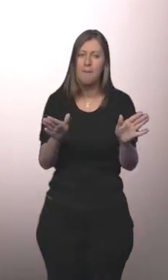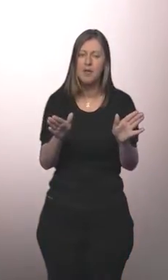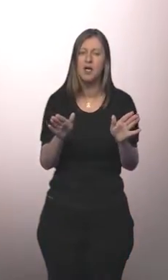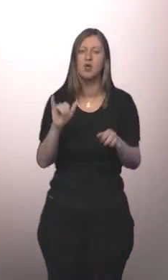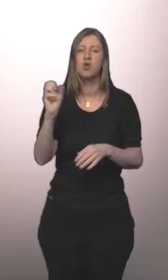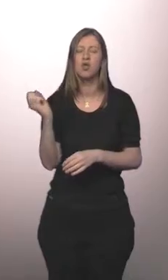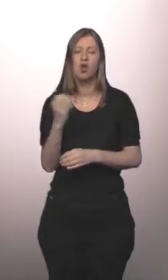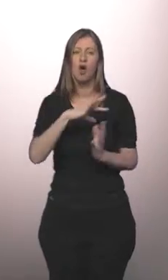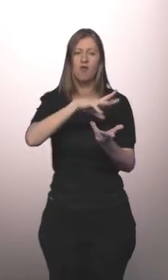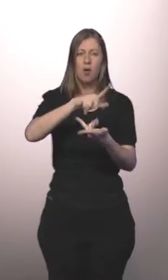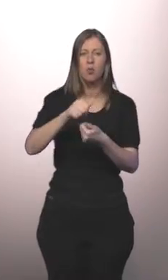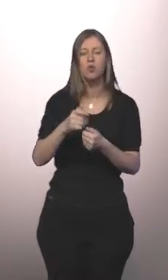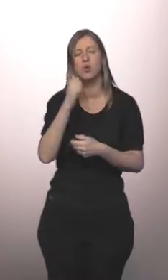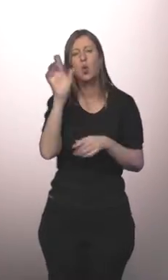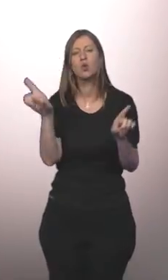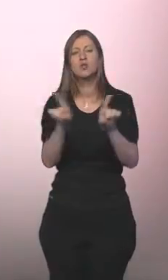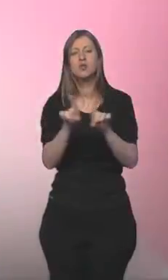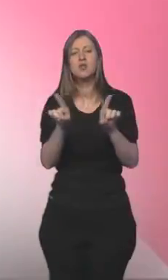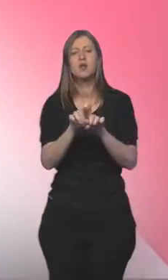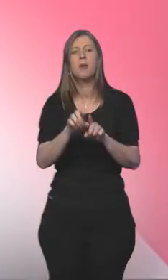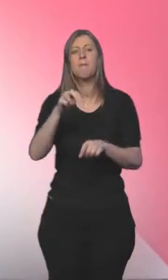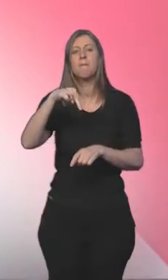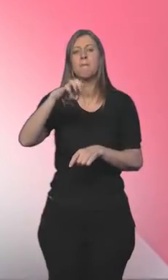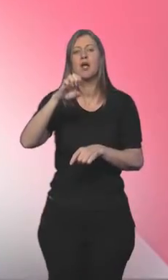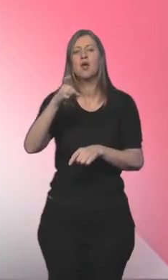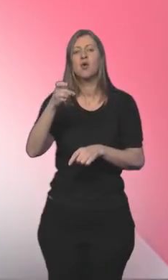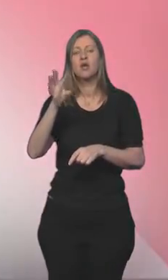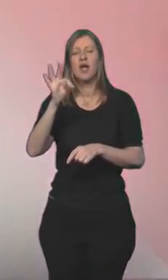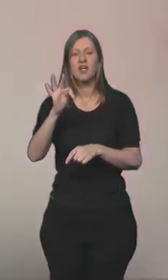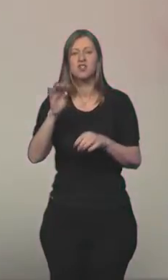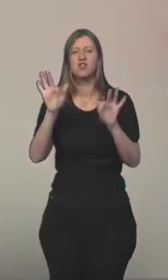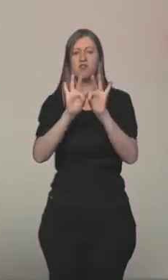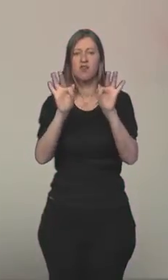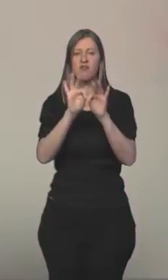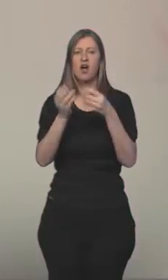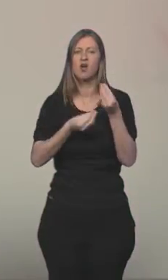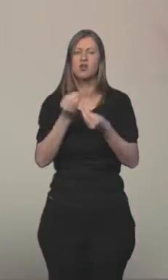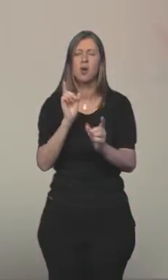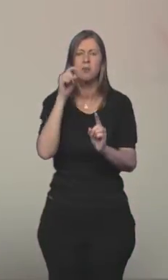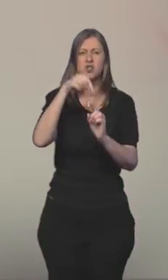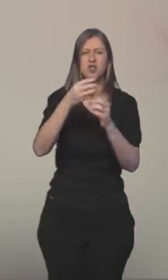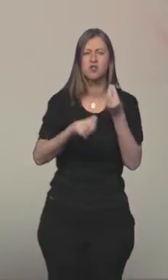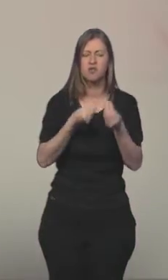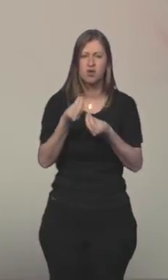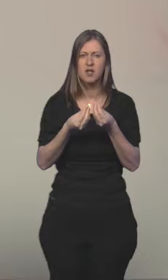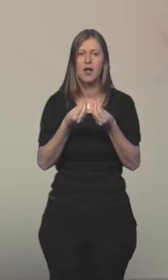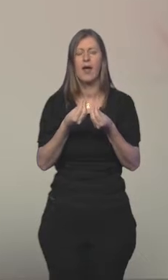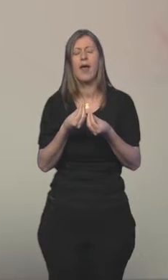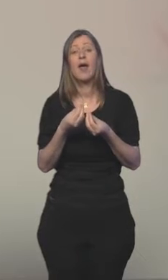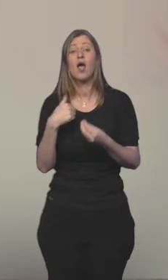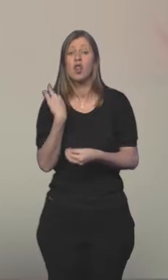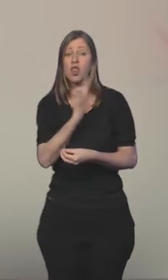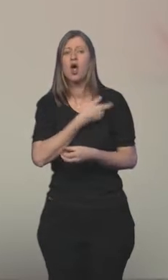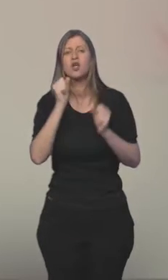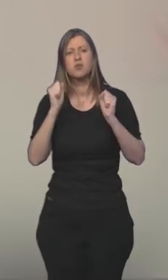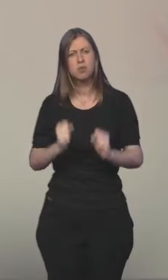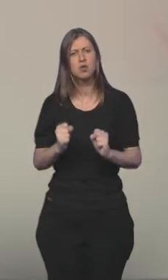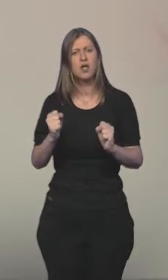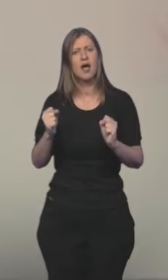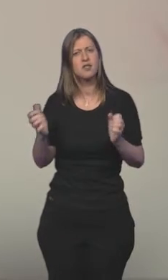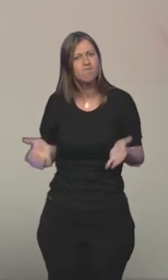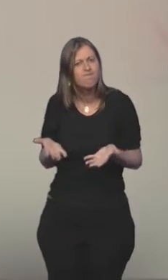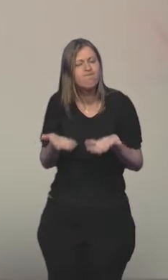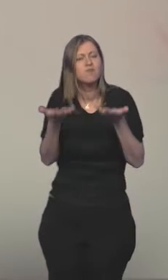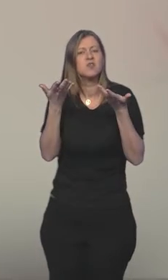abertura do Inova Mundi, aconteceu também o Next Fevale. Nosso objetivo em construir esse evento ele era para que a gente